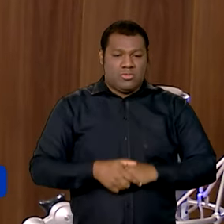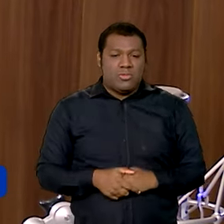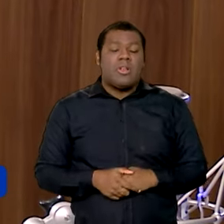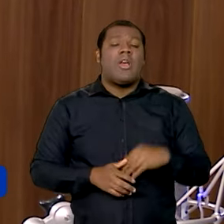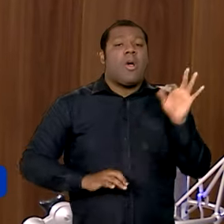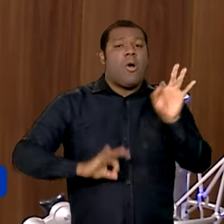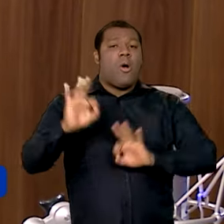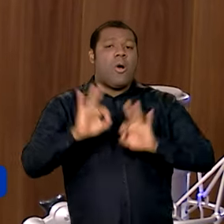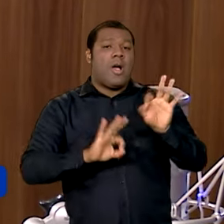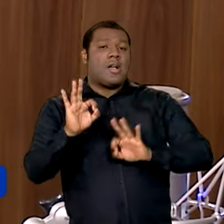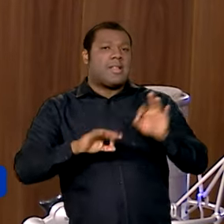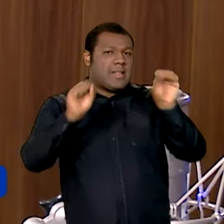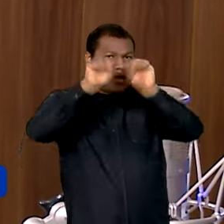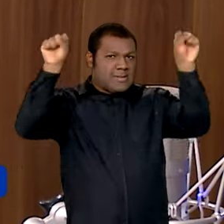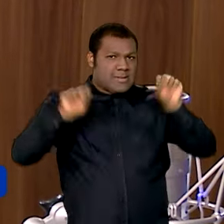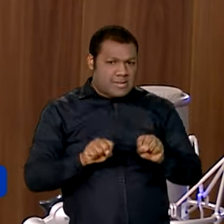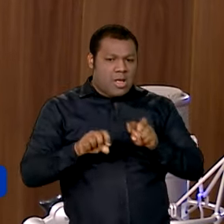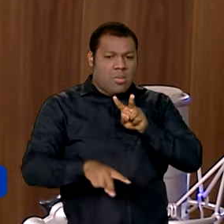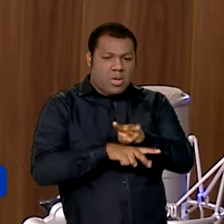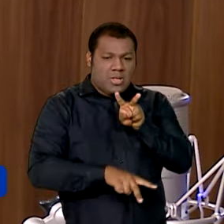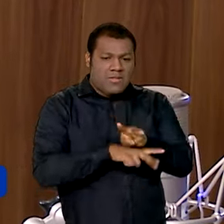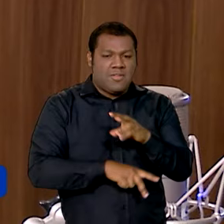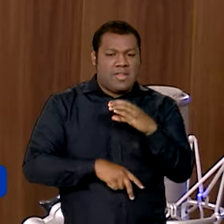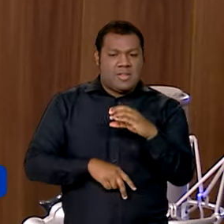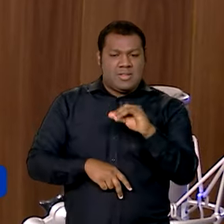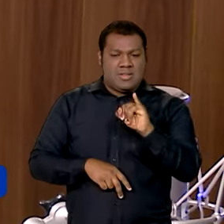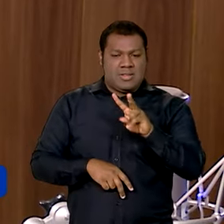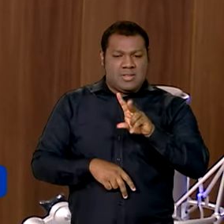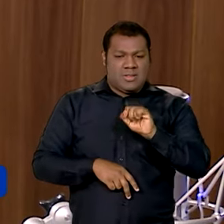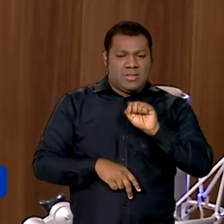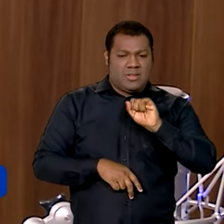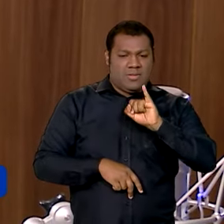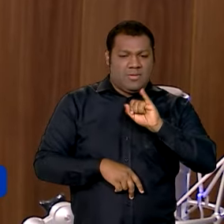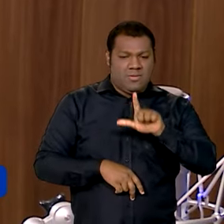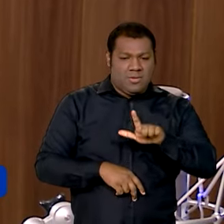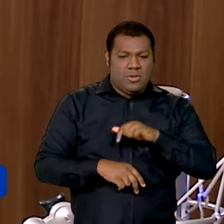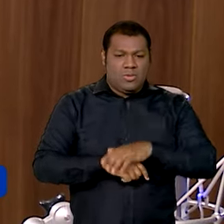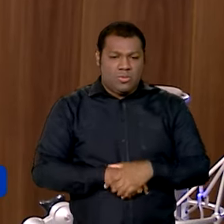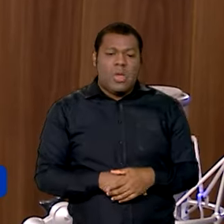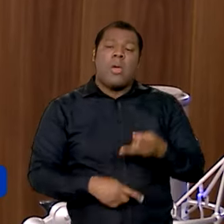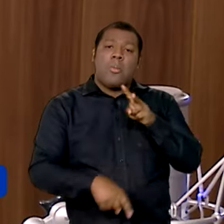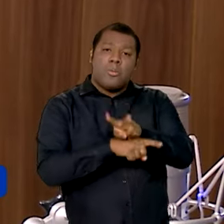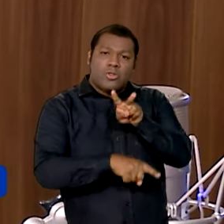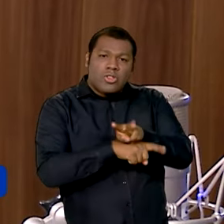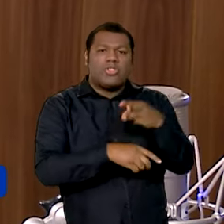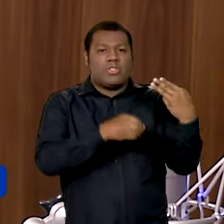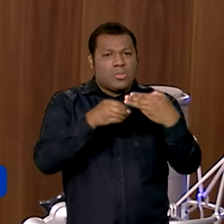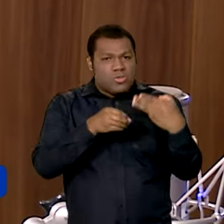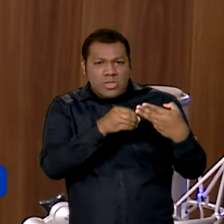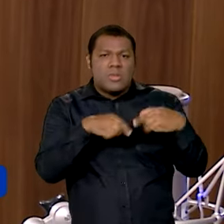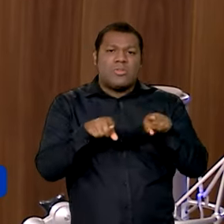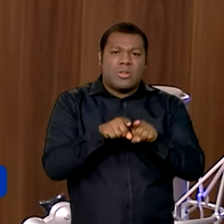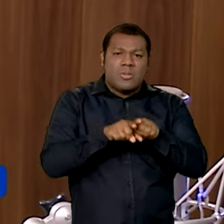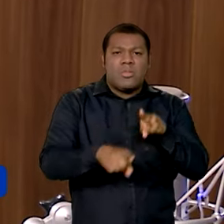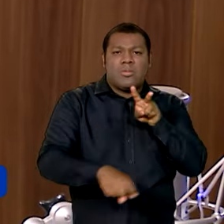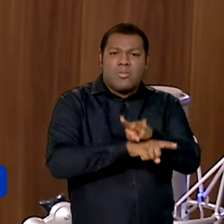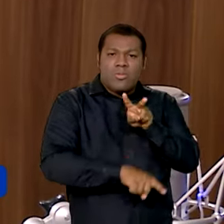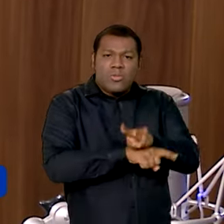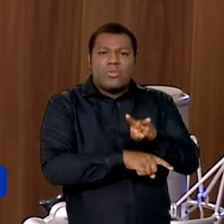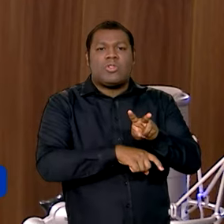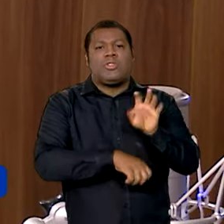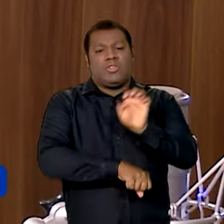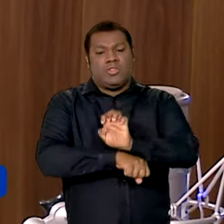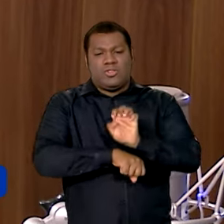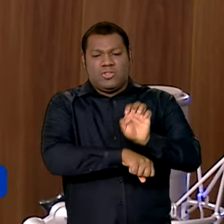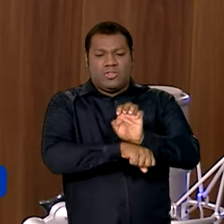também responder a às pessoas aos municípios aos Estados que sofrem por problema ou